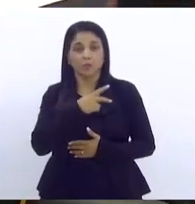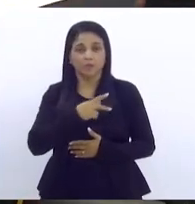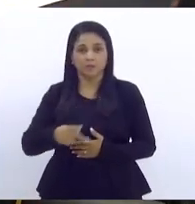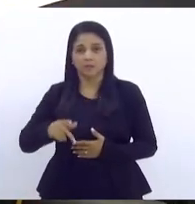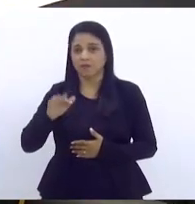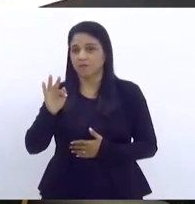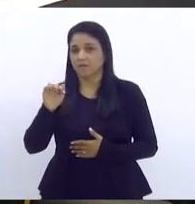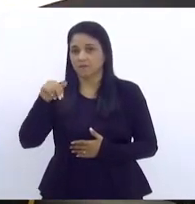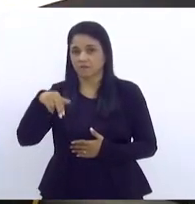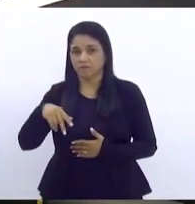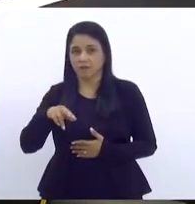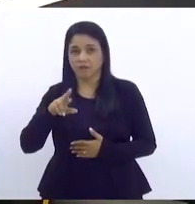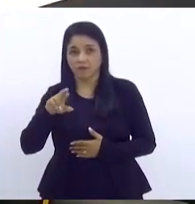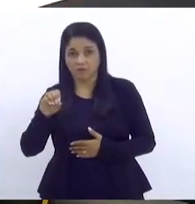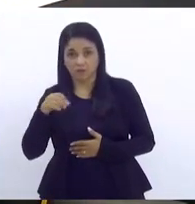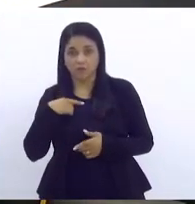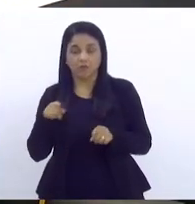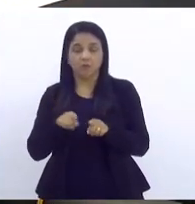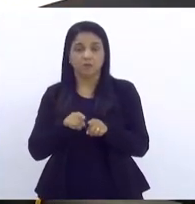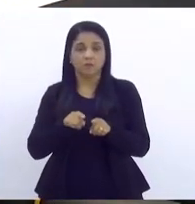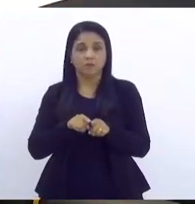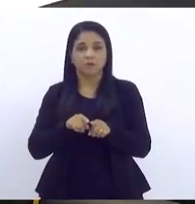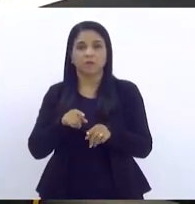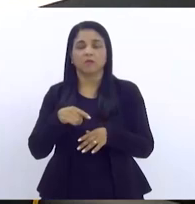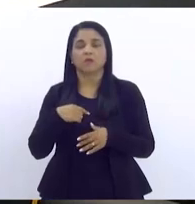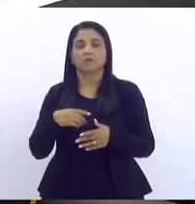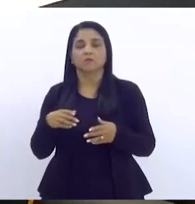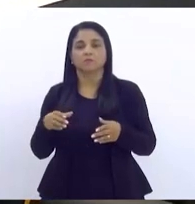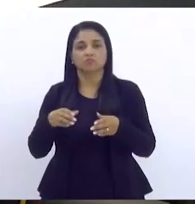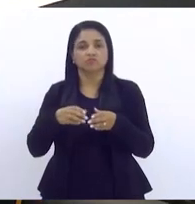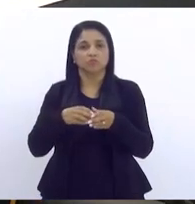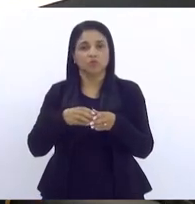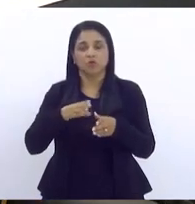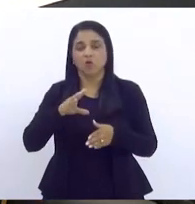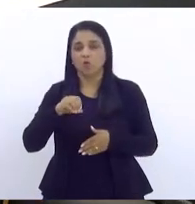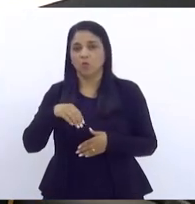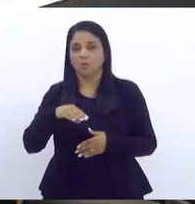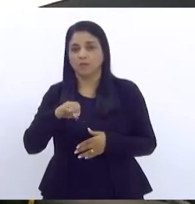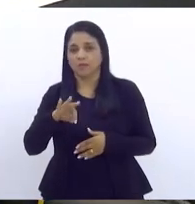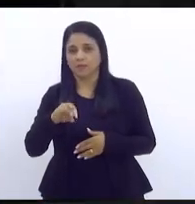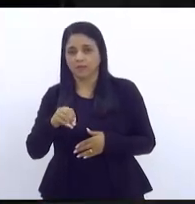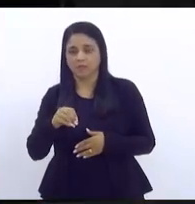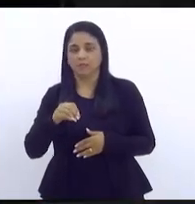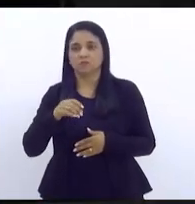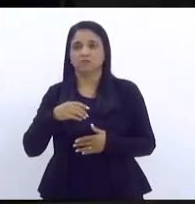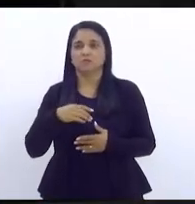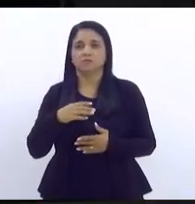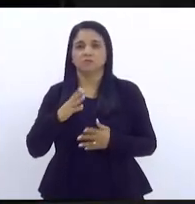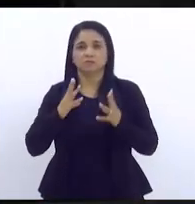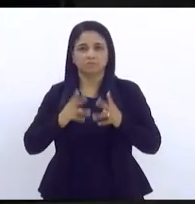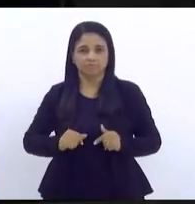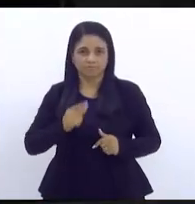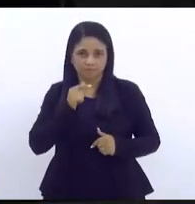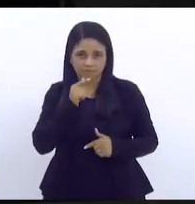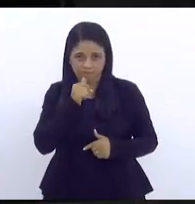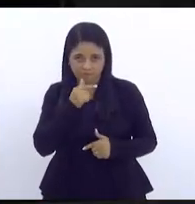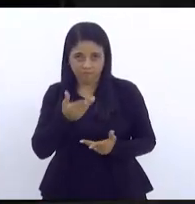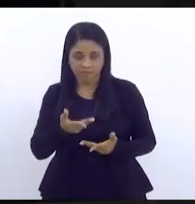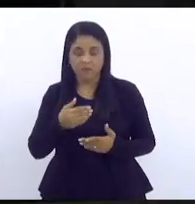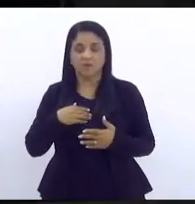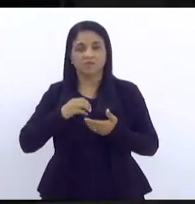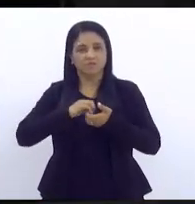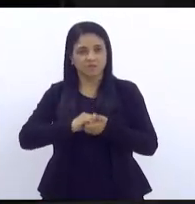e estou presidente do bloco um de saneamento eh cumprimentando a deputada Lucinha e